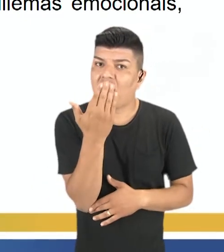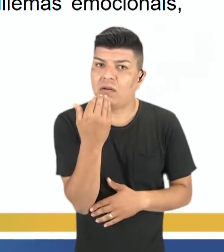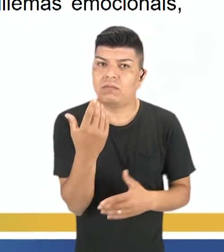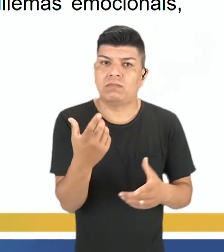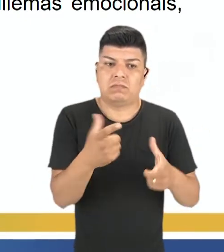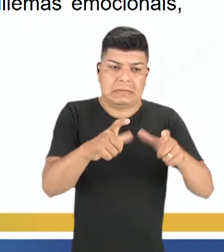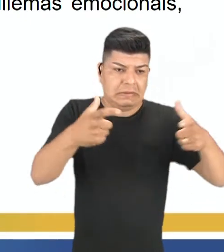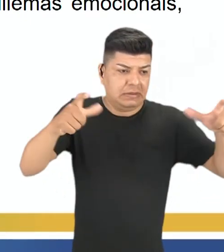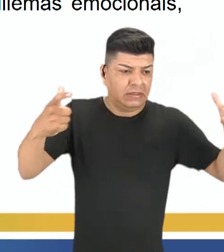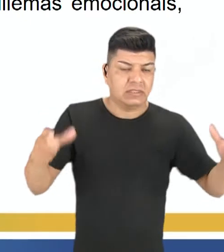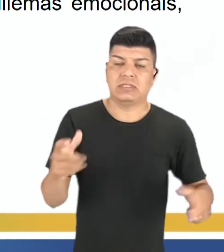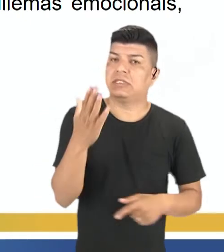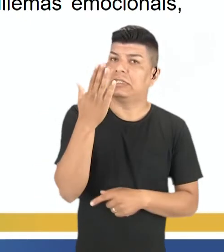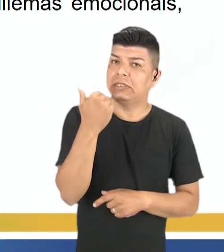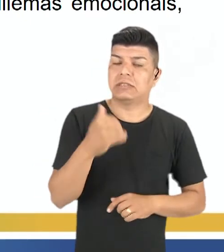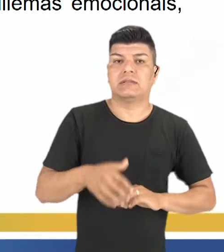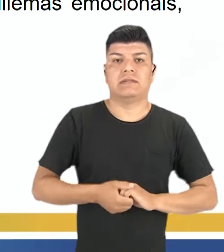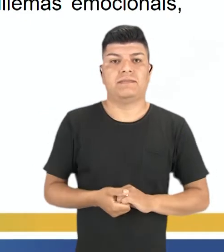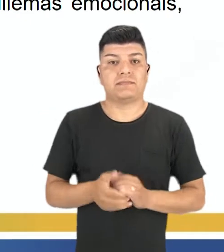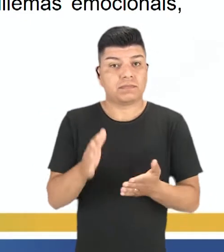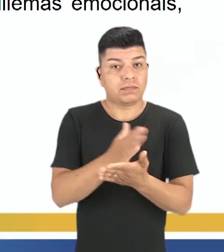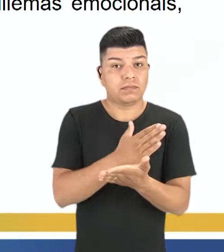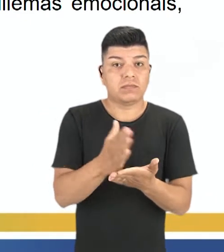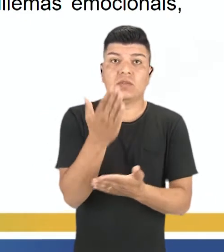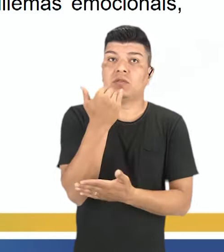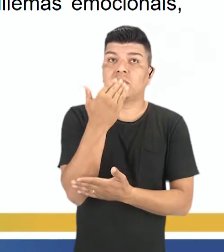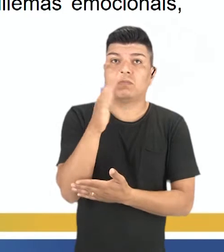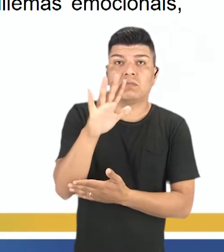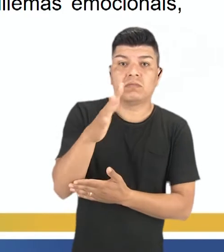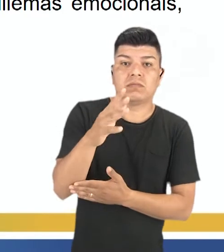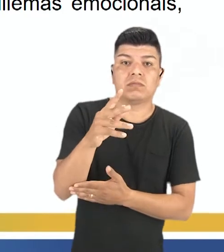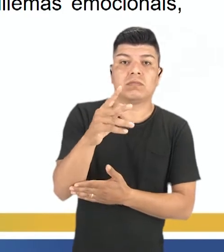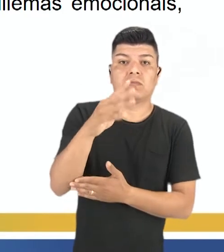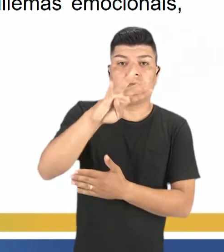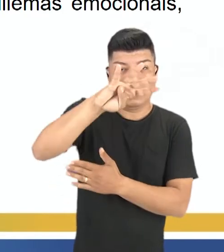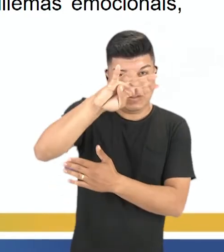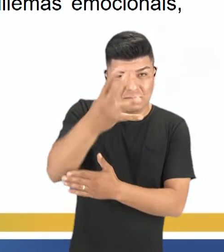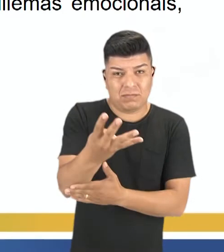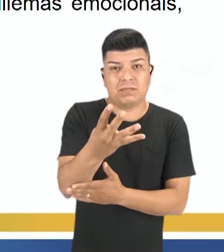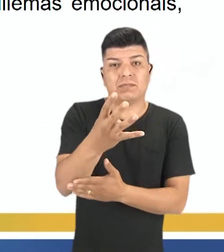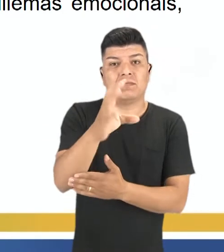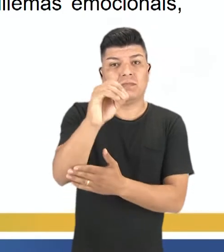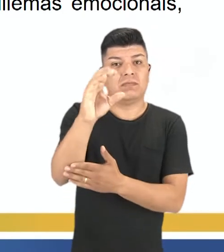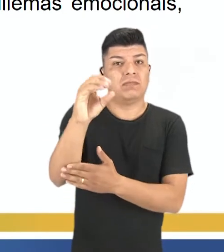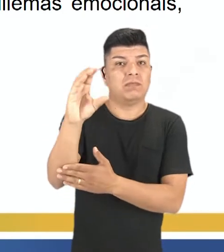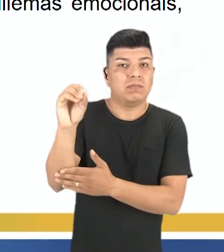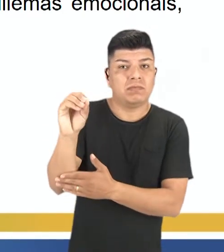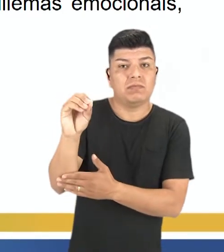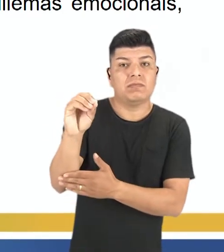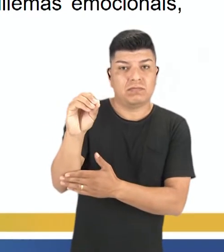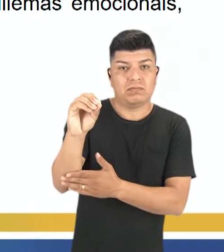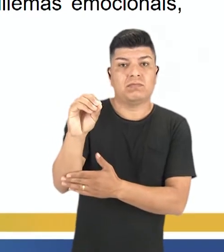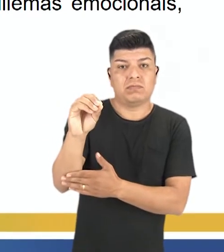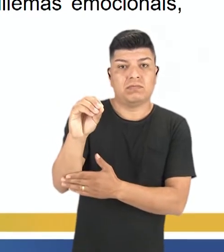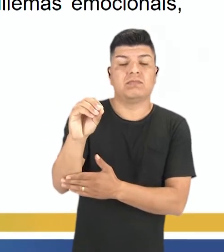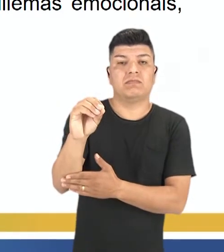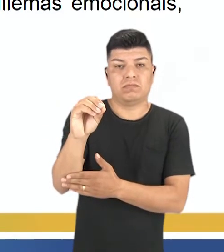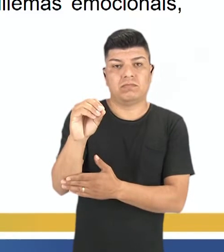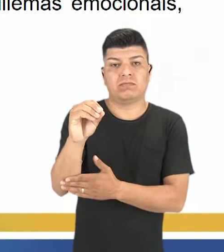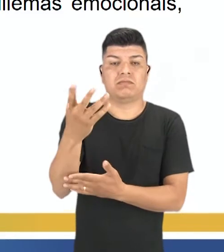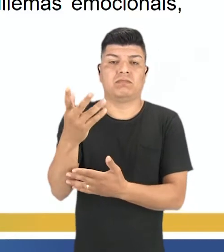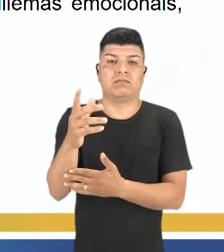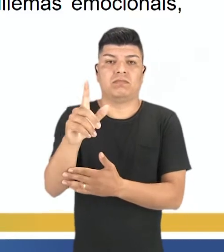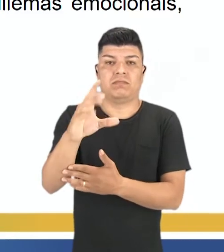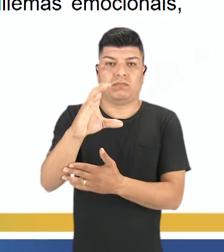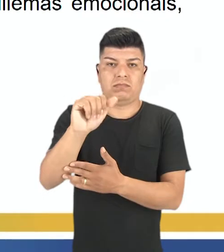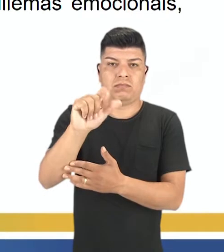quantidade enorme de comida. Alguns chegam a ingerir de 4.000 a 15.000 calorias em poucos minutos. A